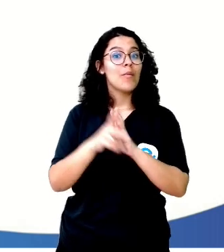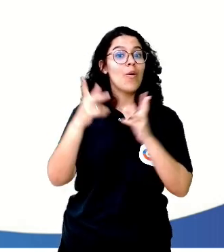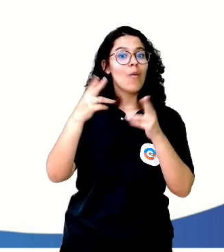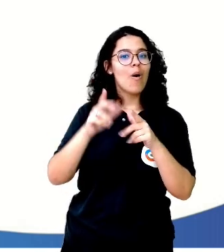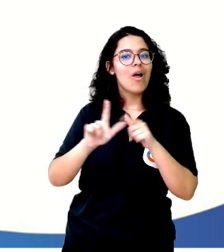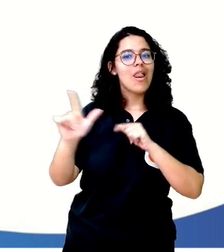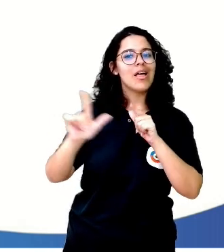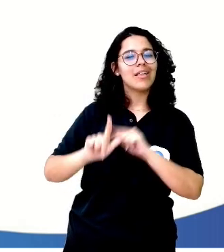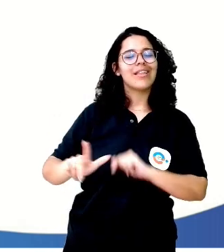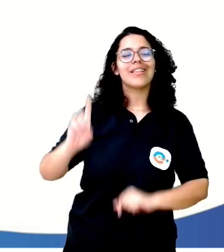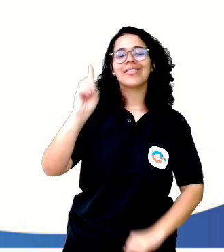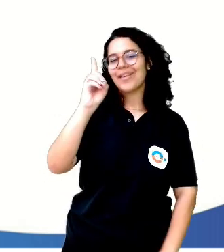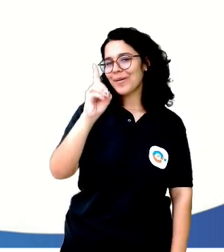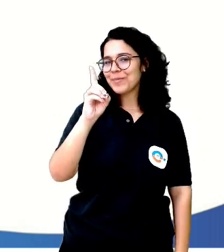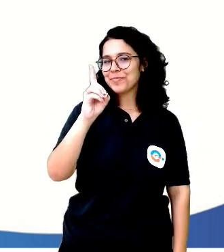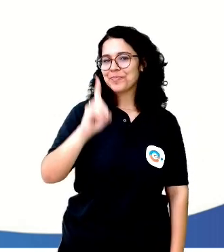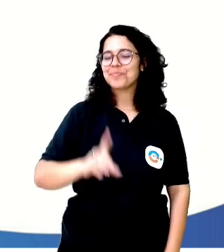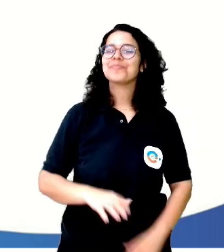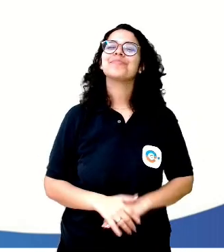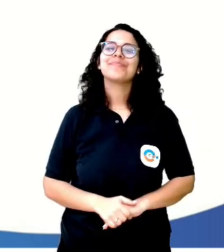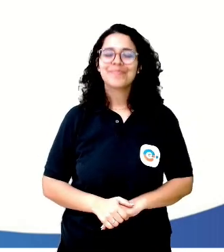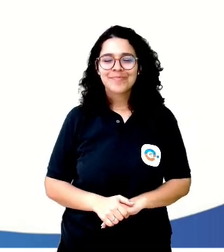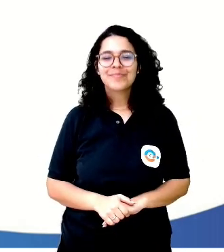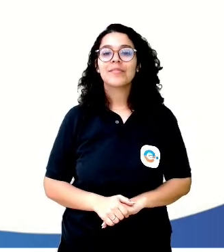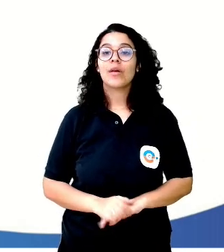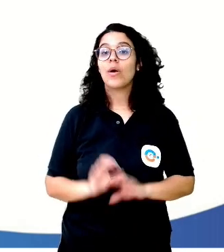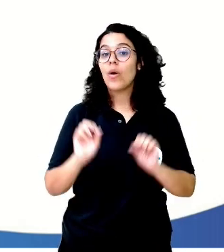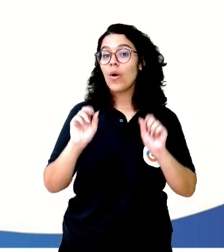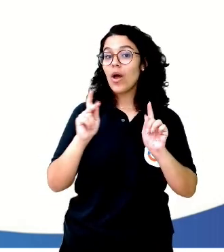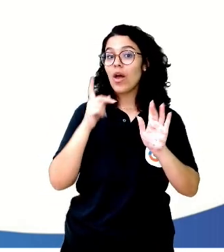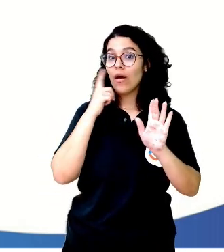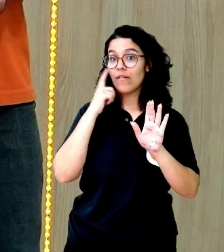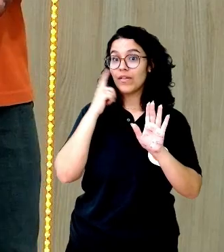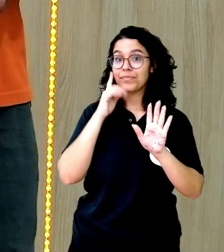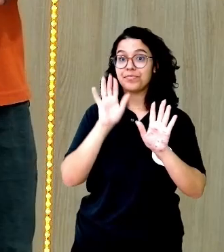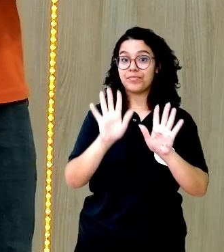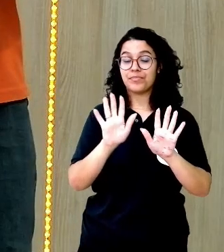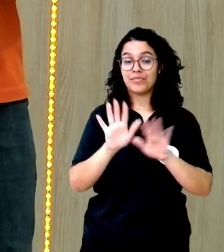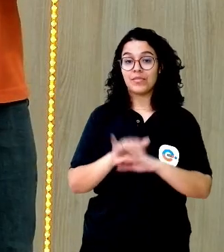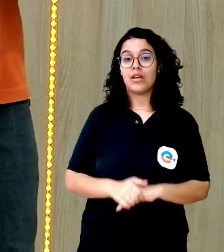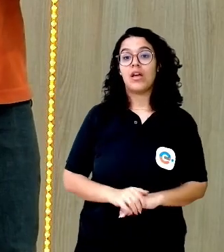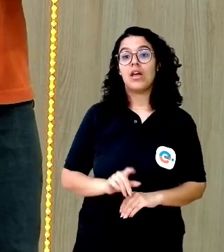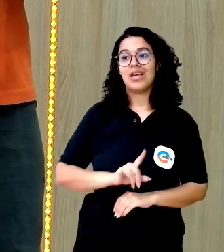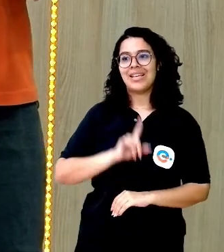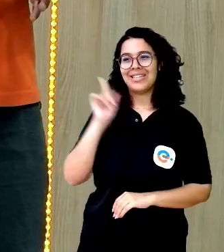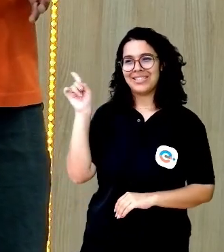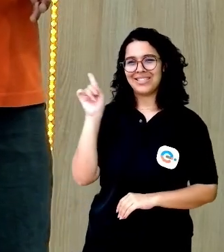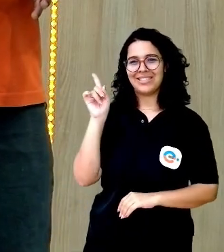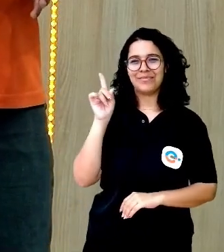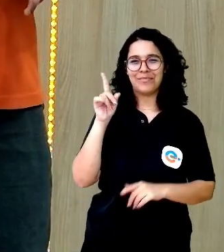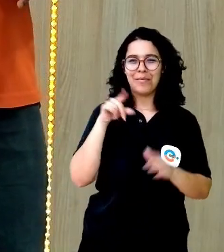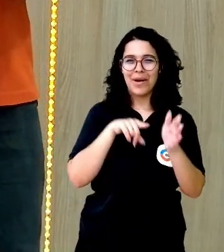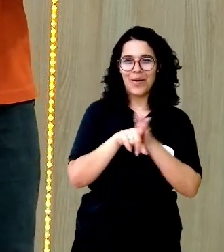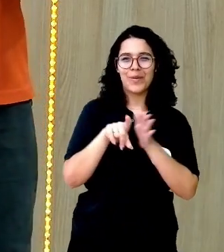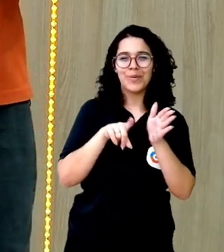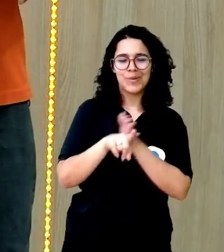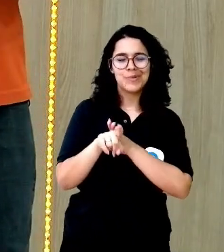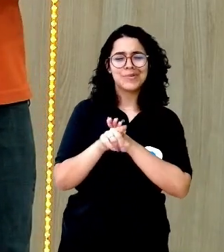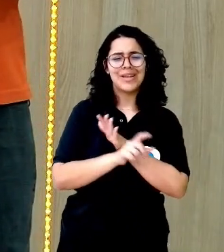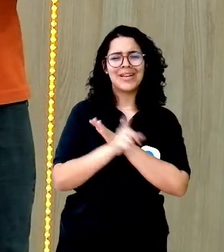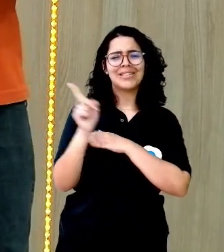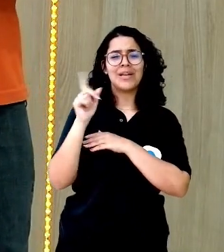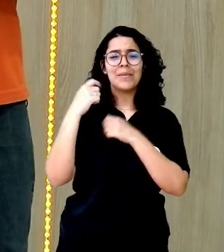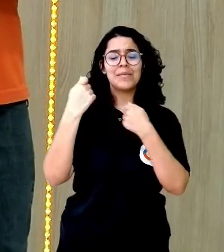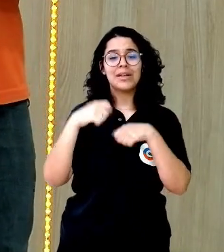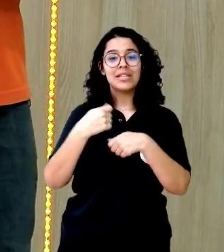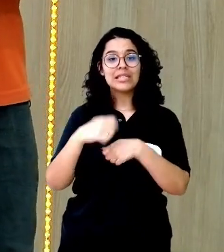nossa alternativa D, tá? Então, pessoal, vejam só. Esse é um tipo de questão que ele trabalha a